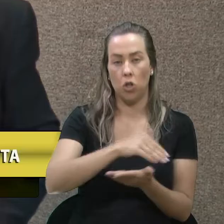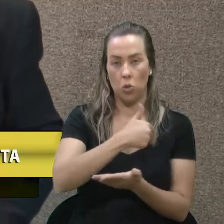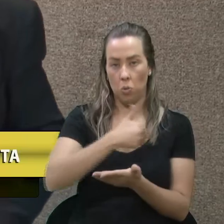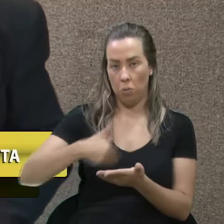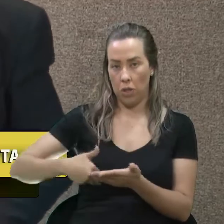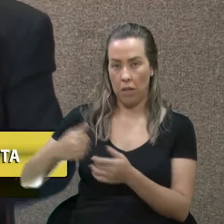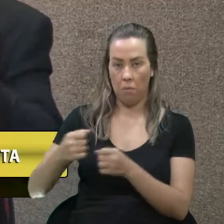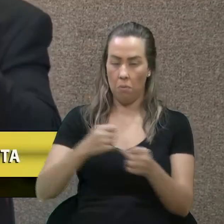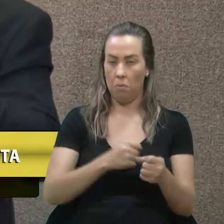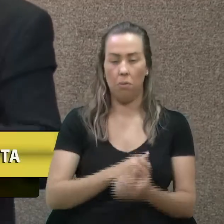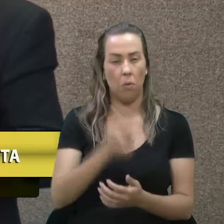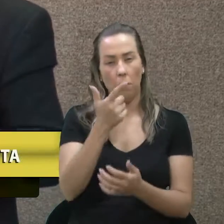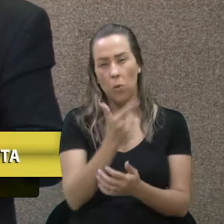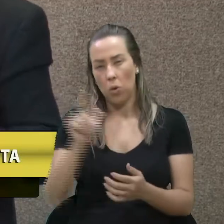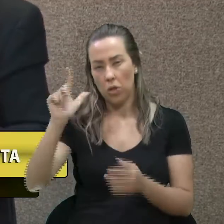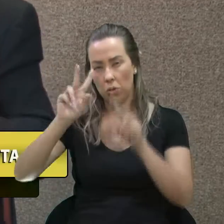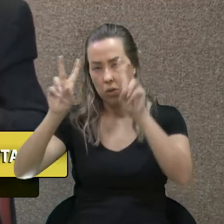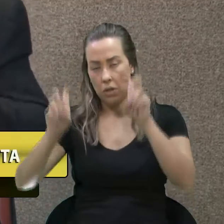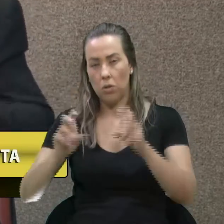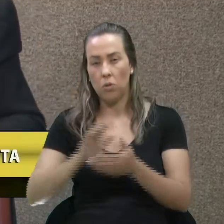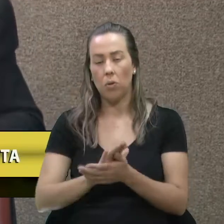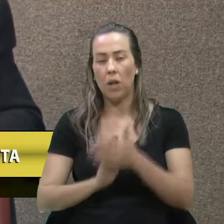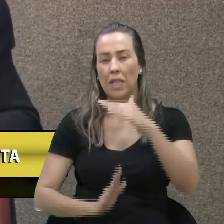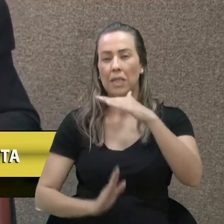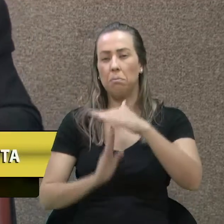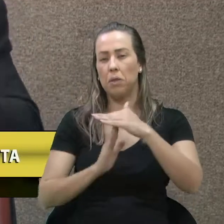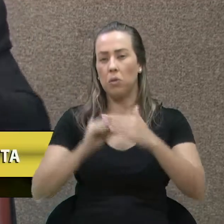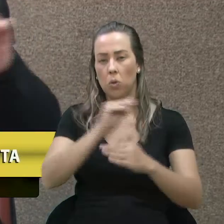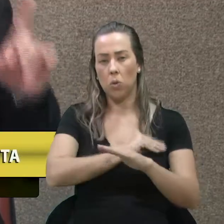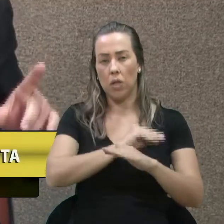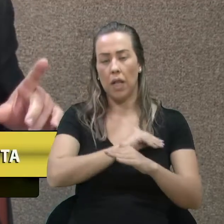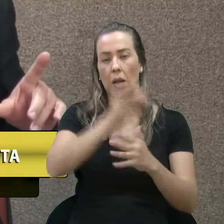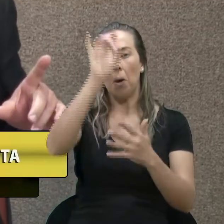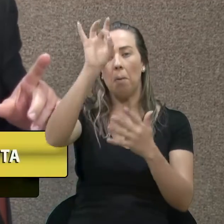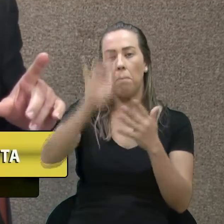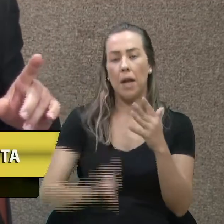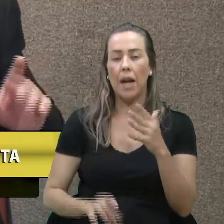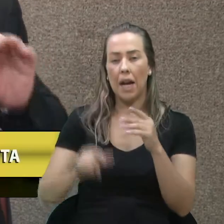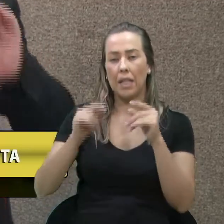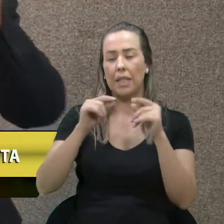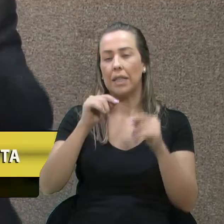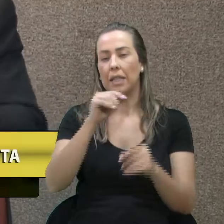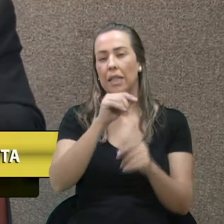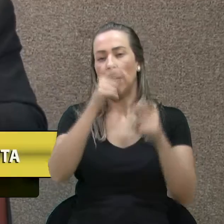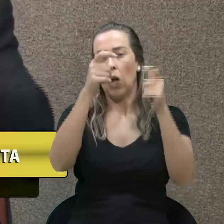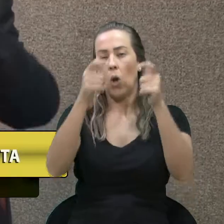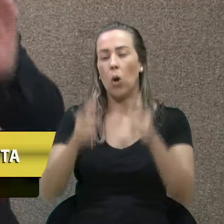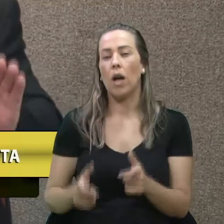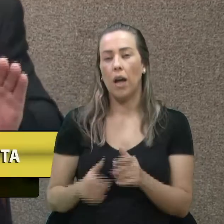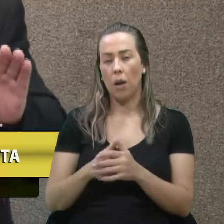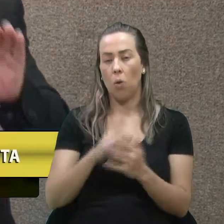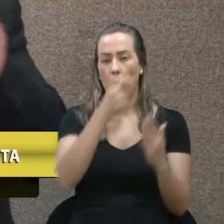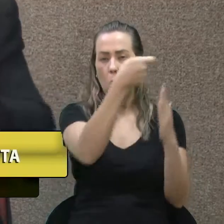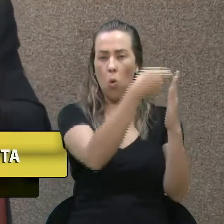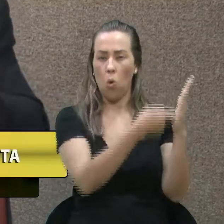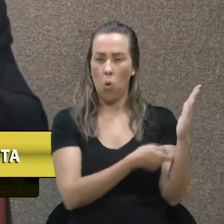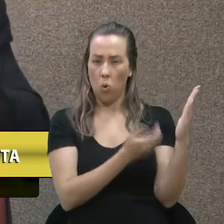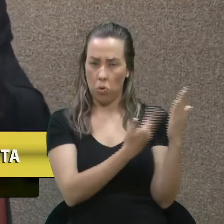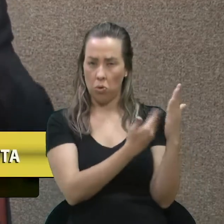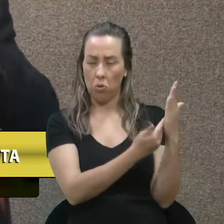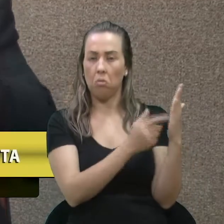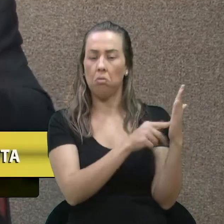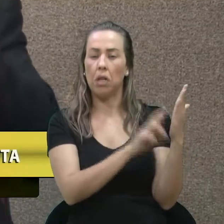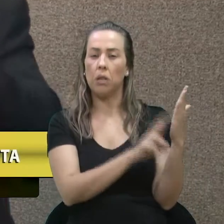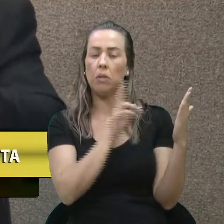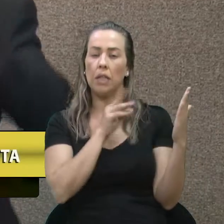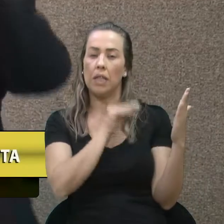né? Outra coisa, o teto salarial para cada função. Fez o concurso para tal coisa? Beleza,